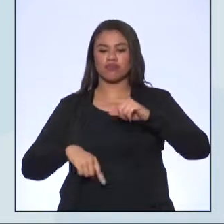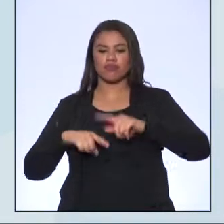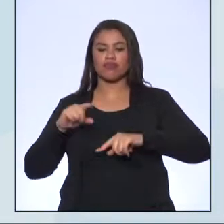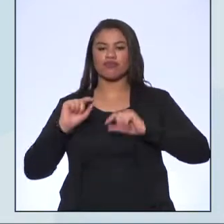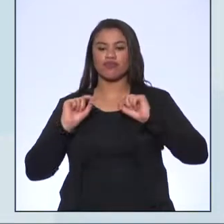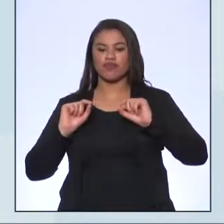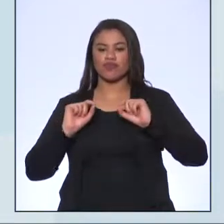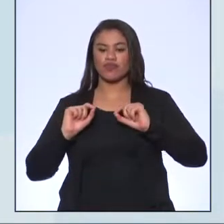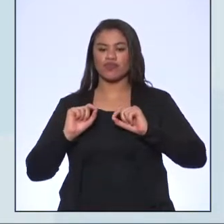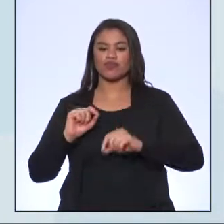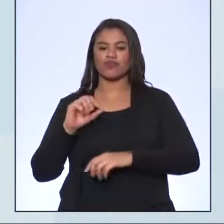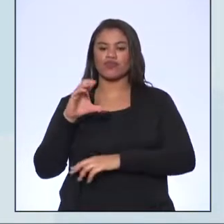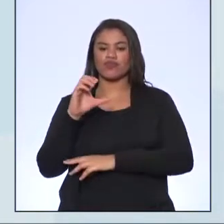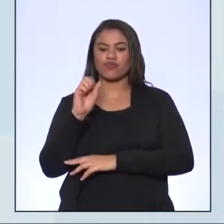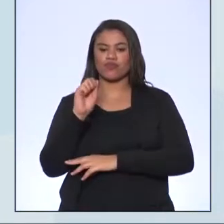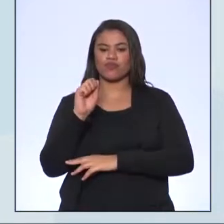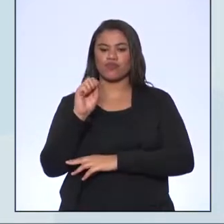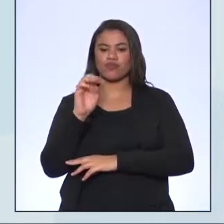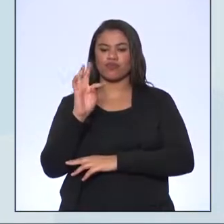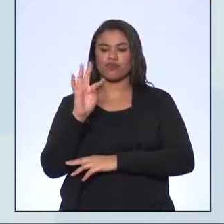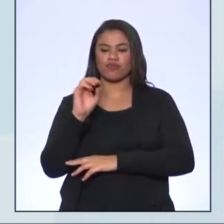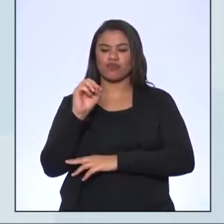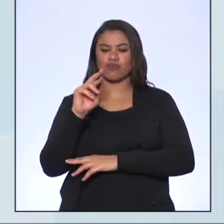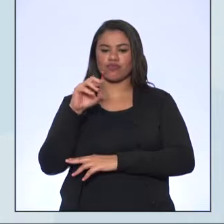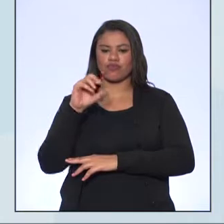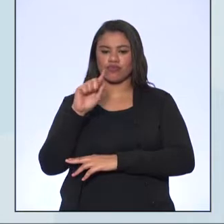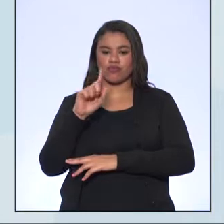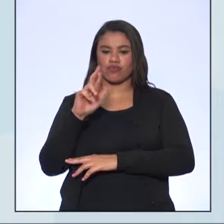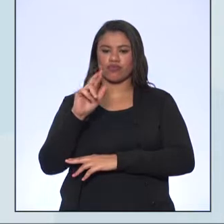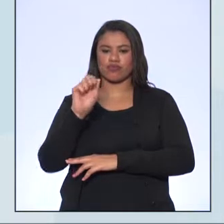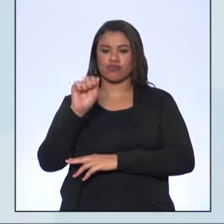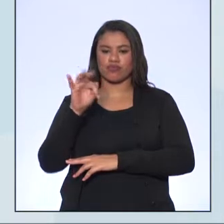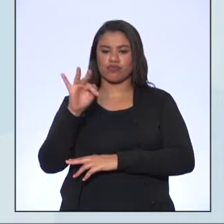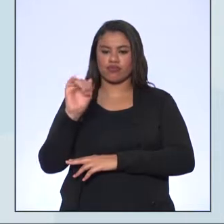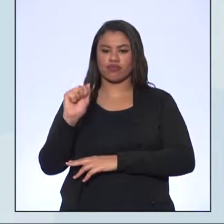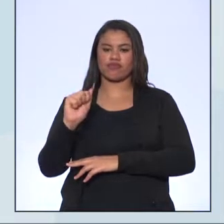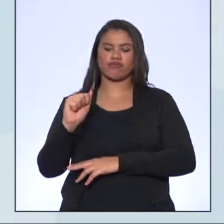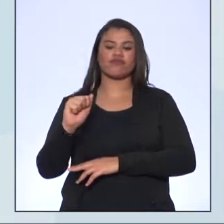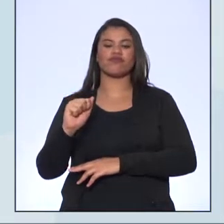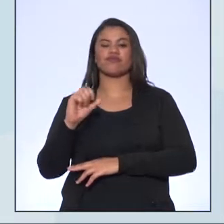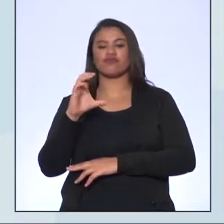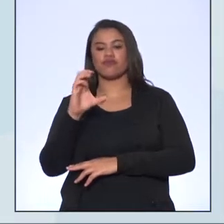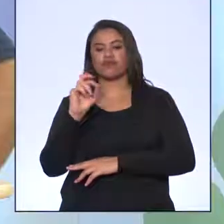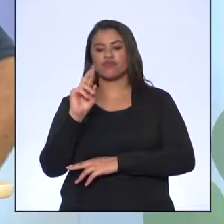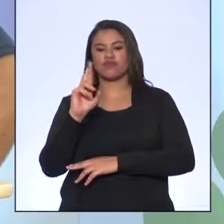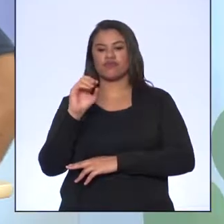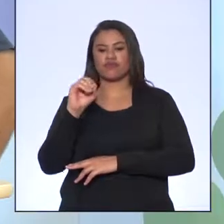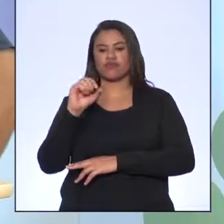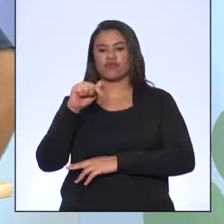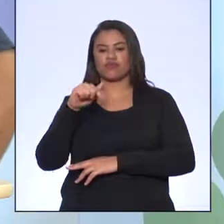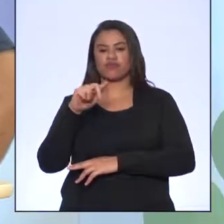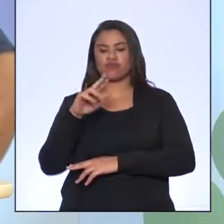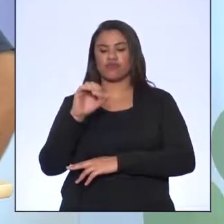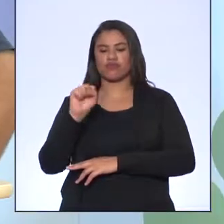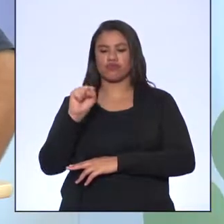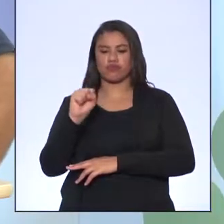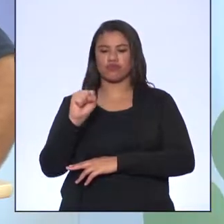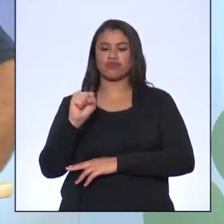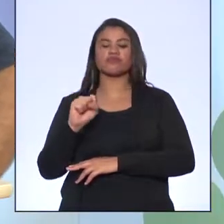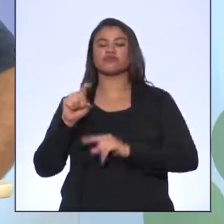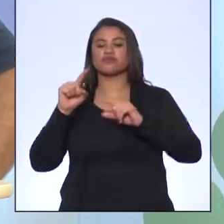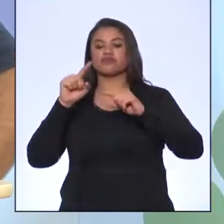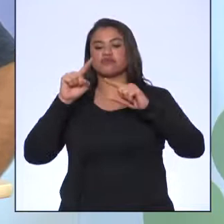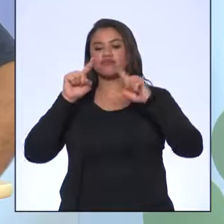cartografia, anamorfose, croquis e mapas temáticos da América e da África. Então, lembrando que